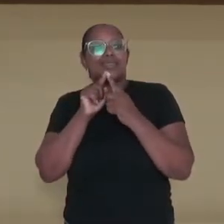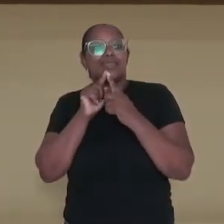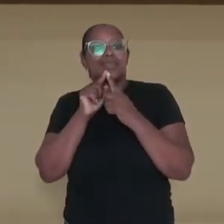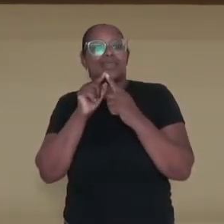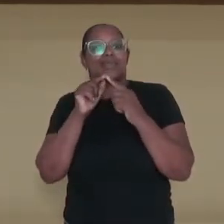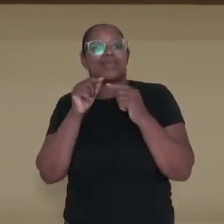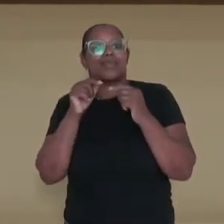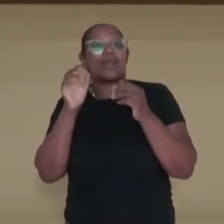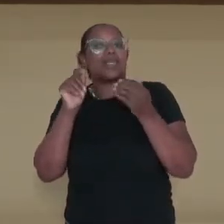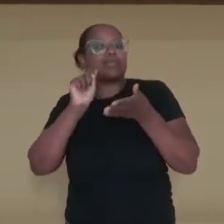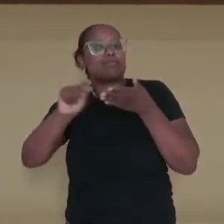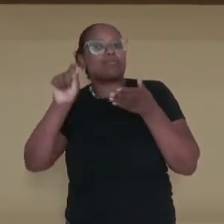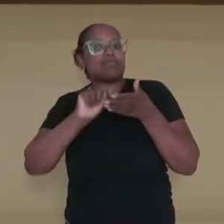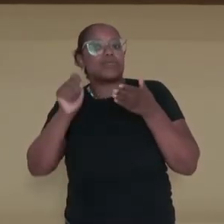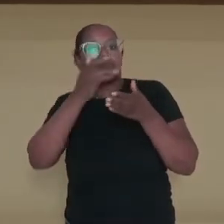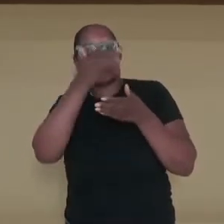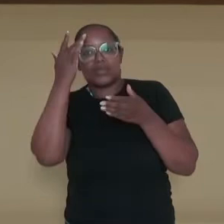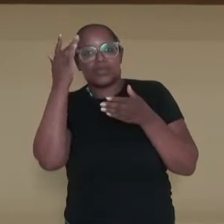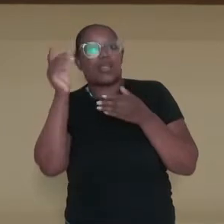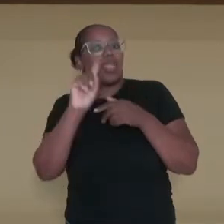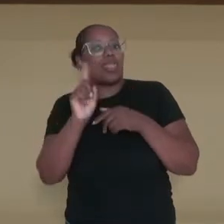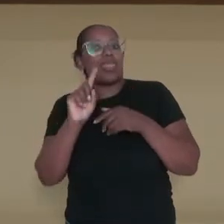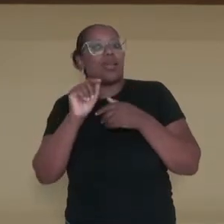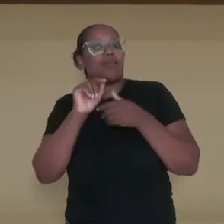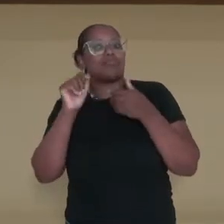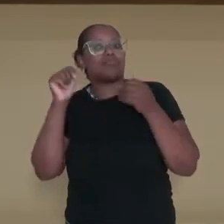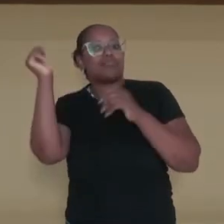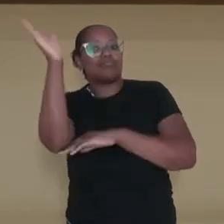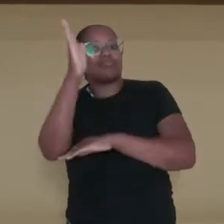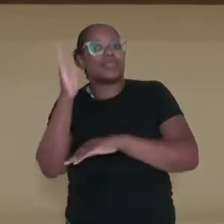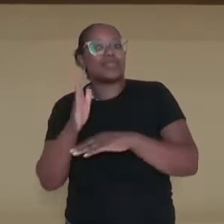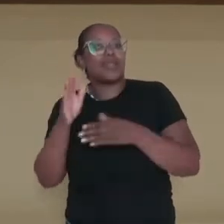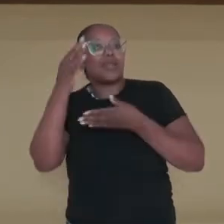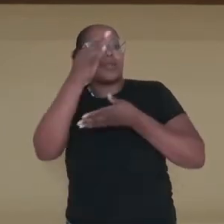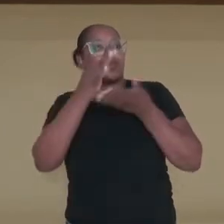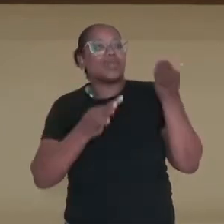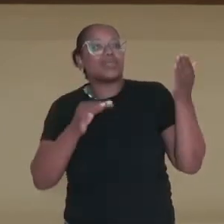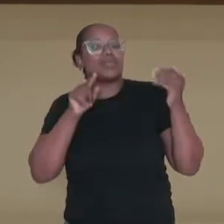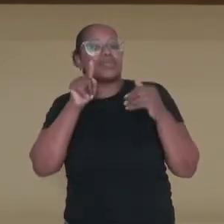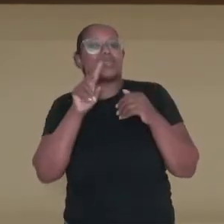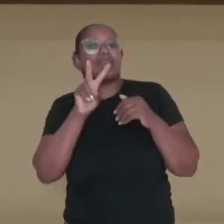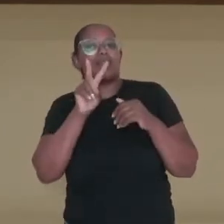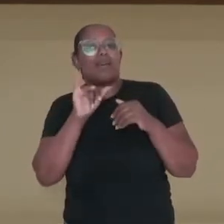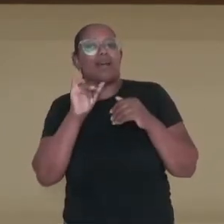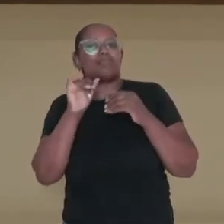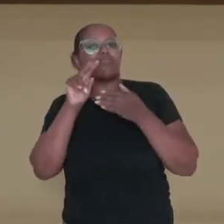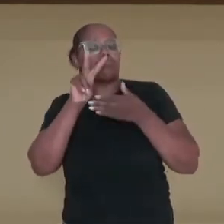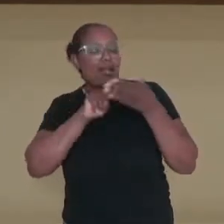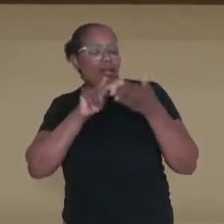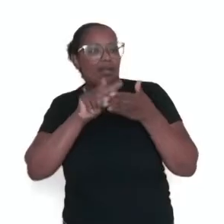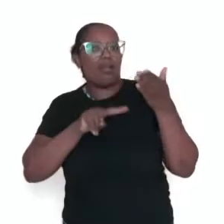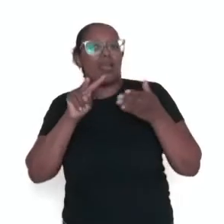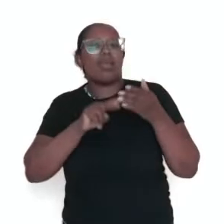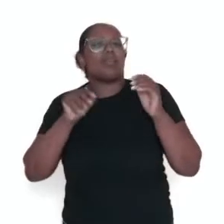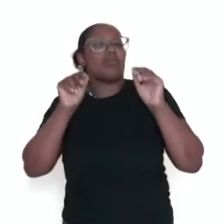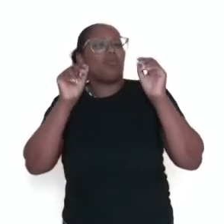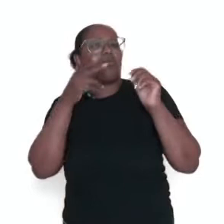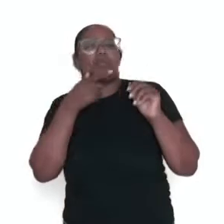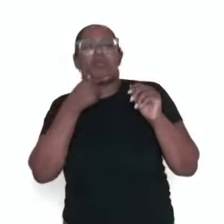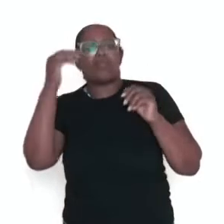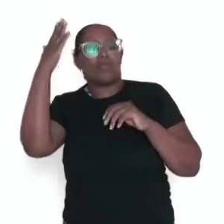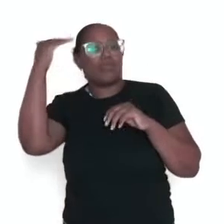escrito por um autor que não é brasileiro? O texto que você vai ler é de autoria de Mia Couto, premiado escritor